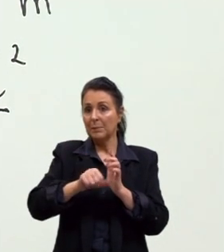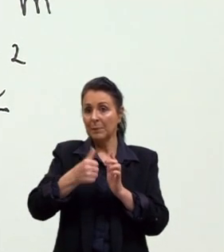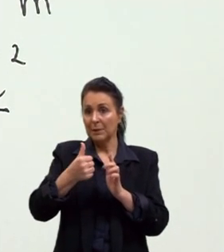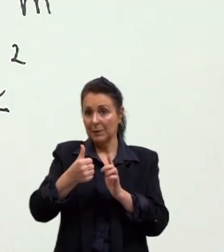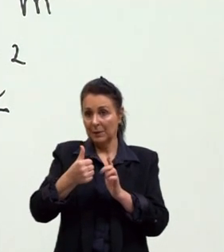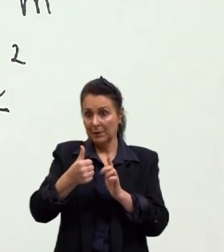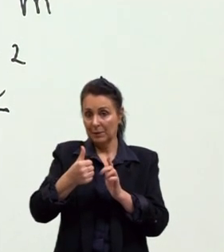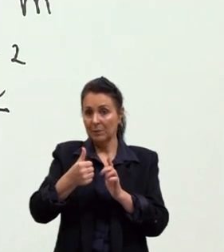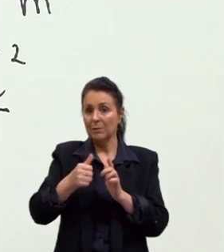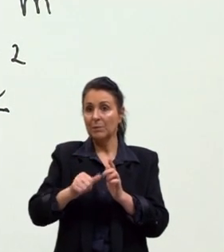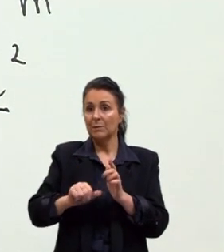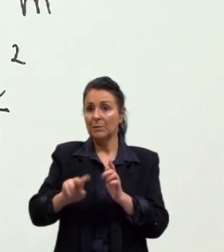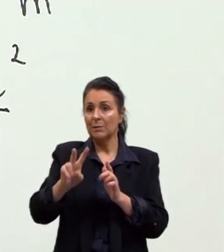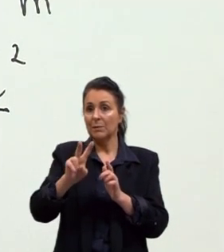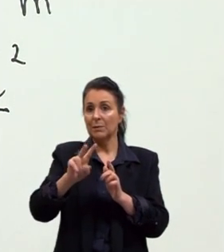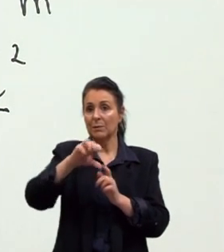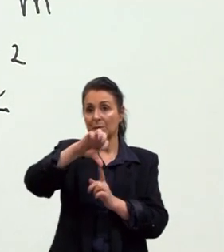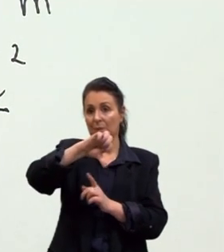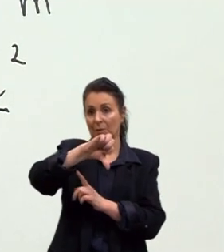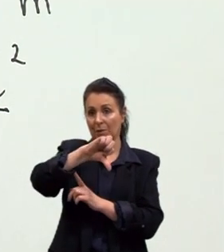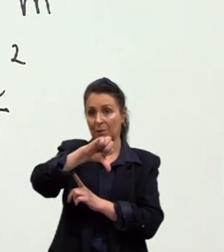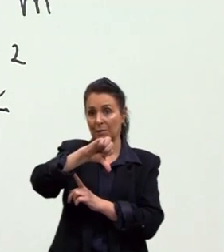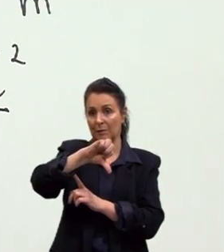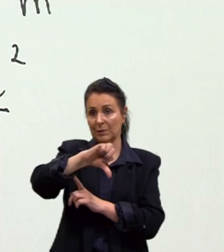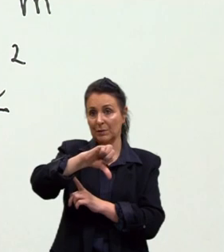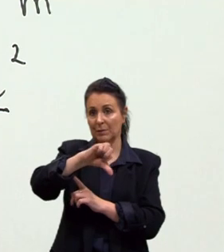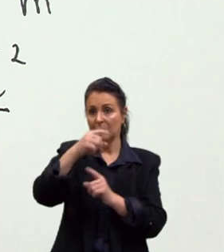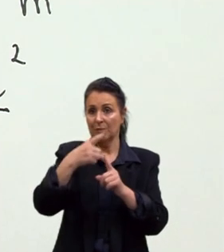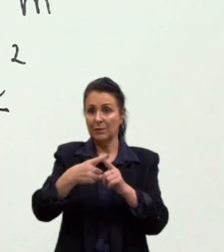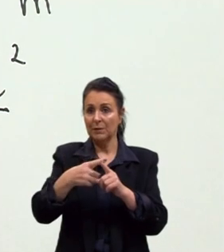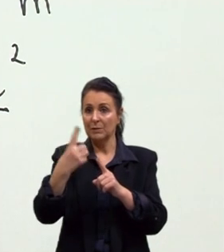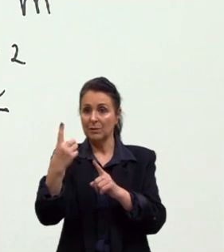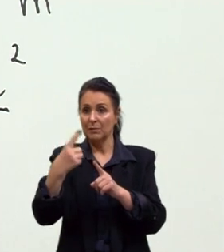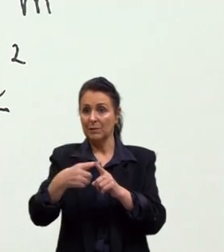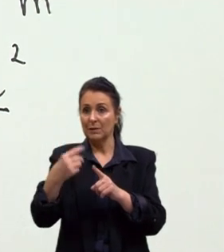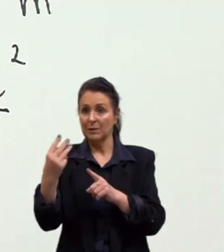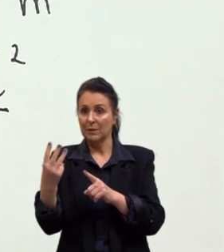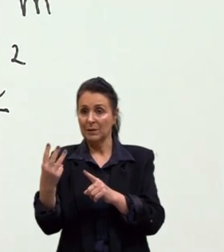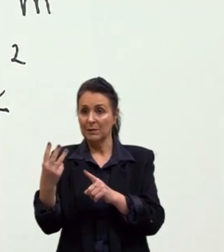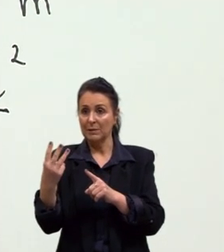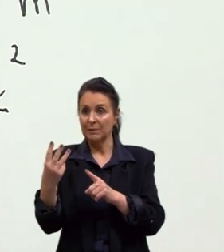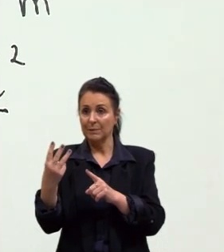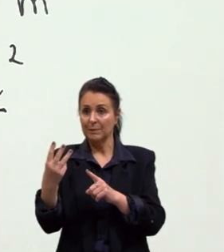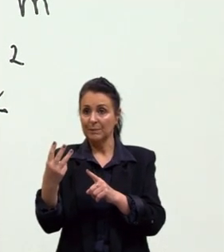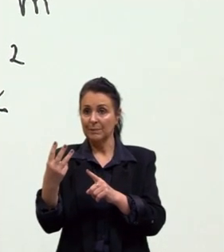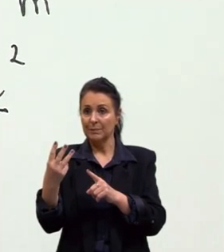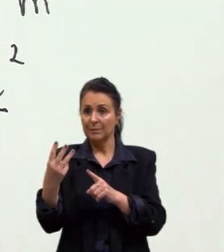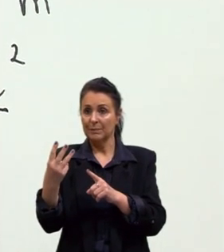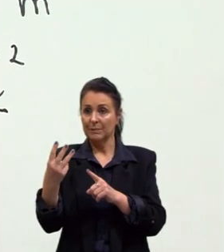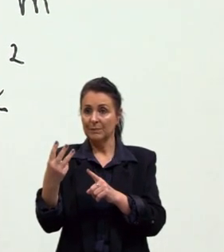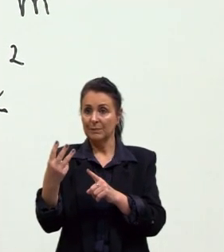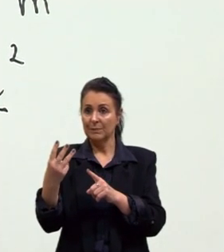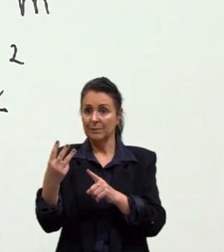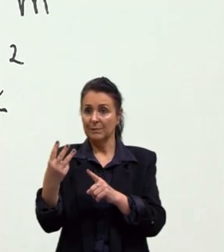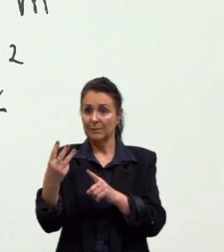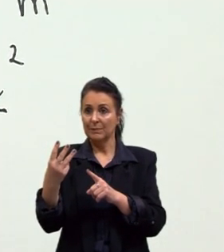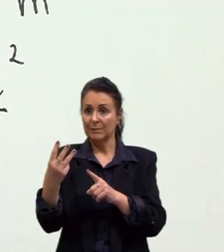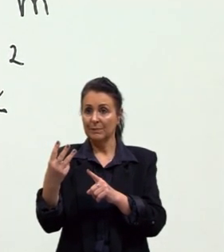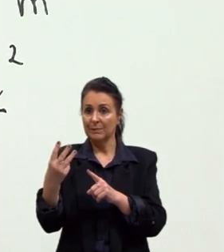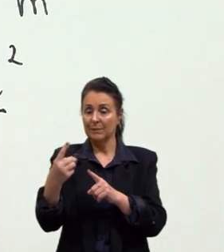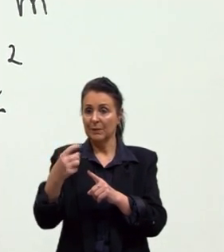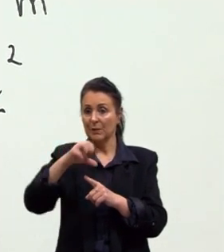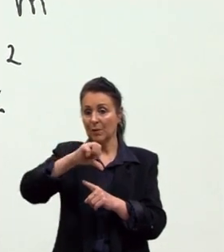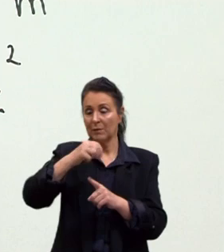valores aqui tá 9 X 1 x 3 na verdade eu vou deixar assim ó 9x três